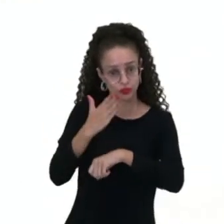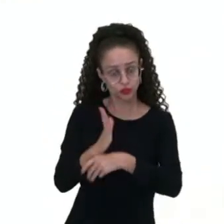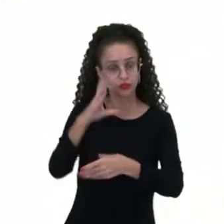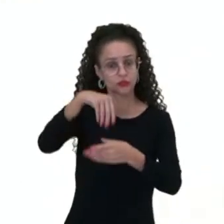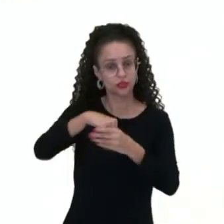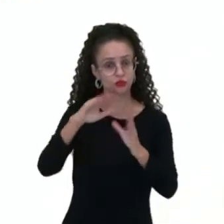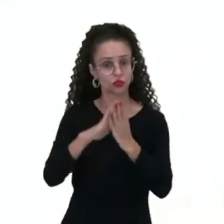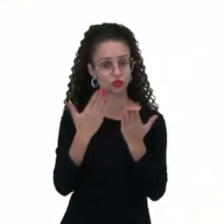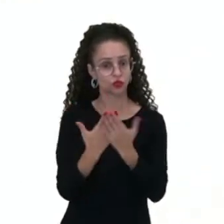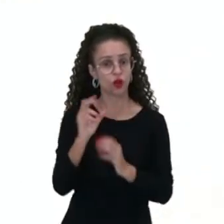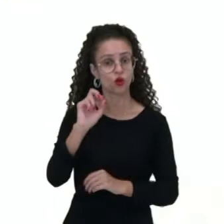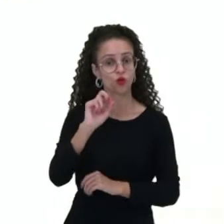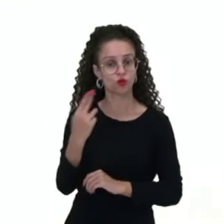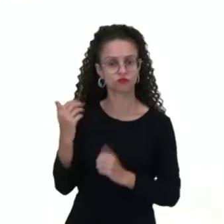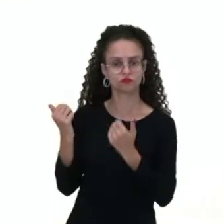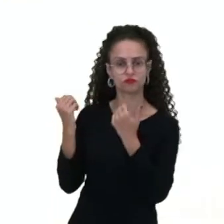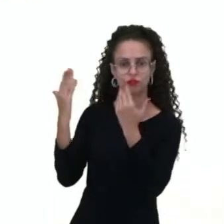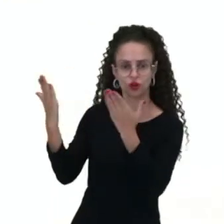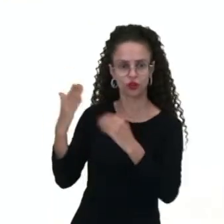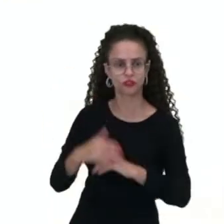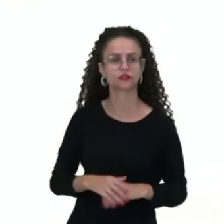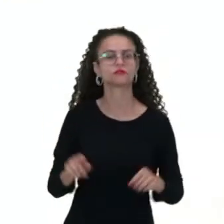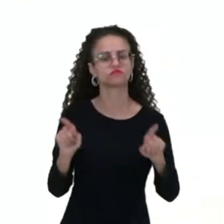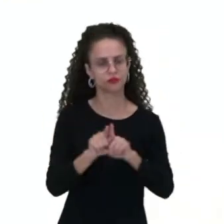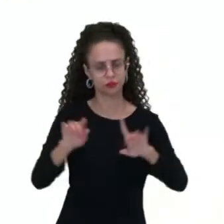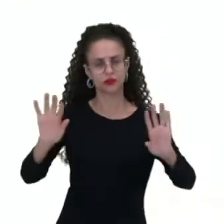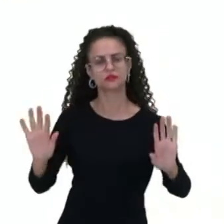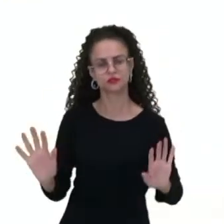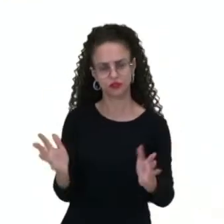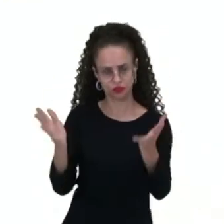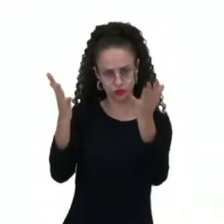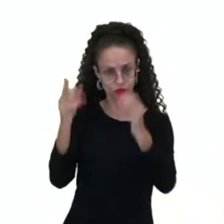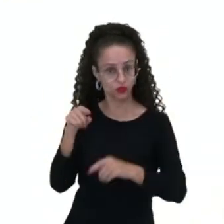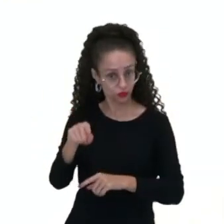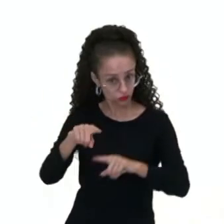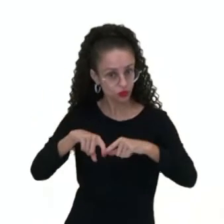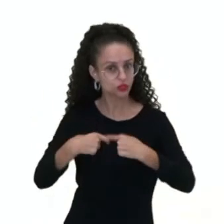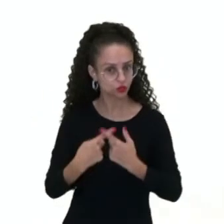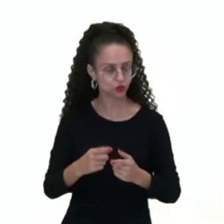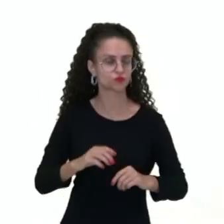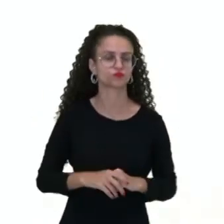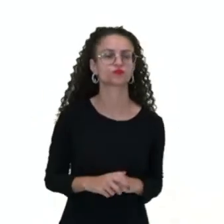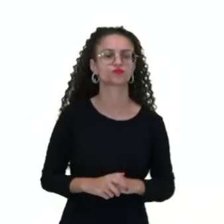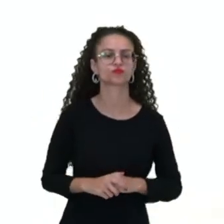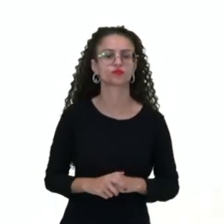escola ou fora dela, e ser estimulado nesse sentido.